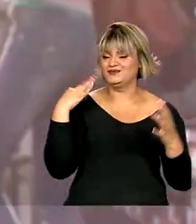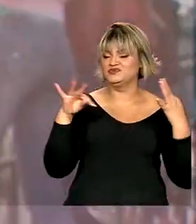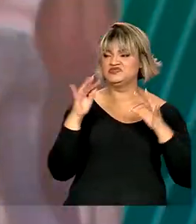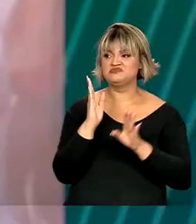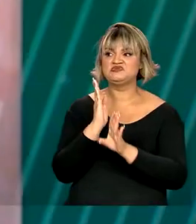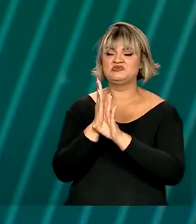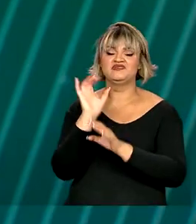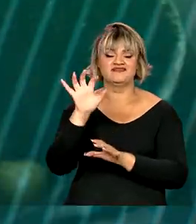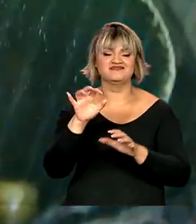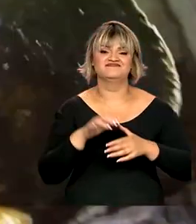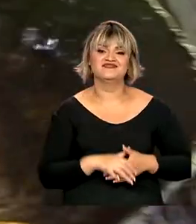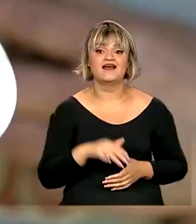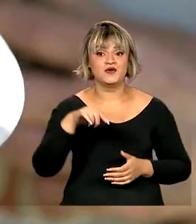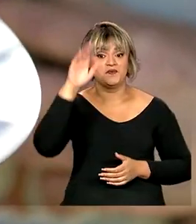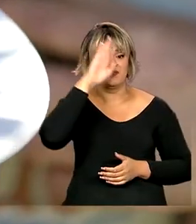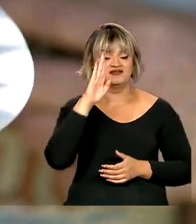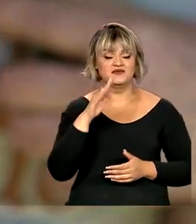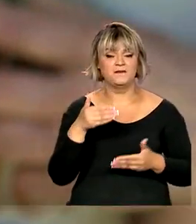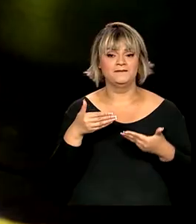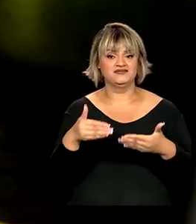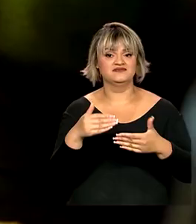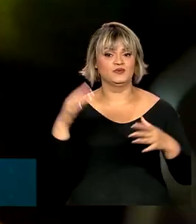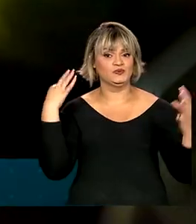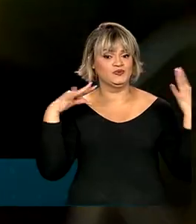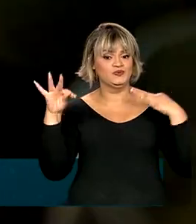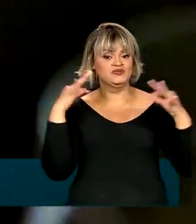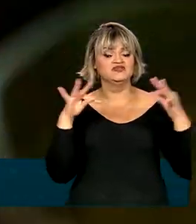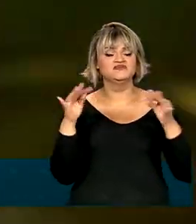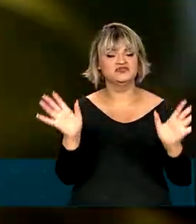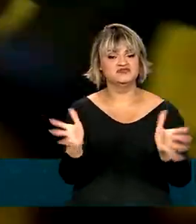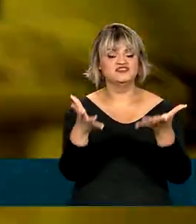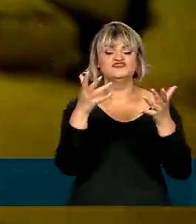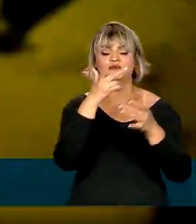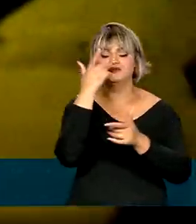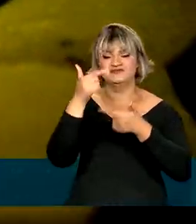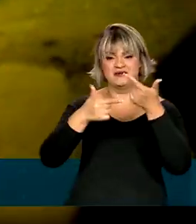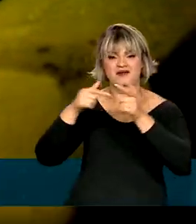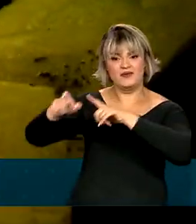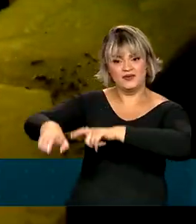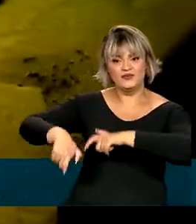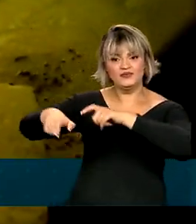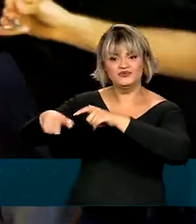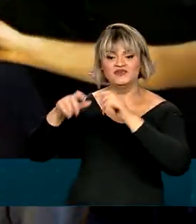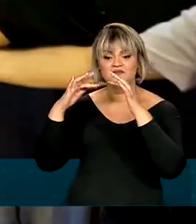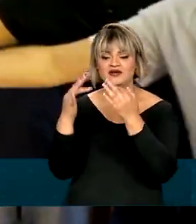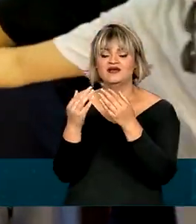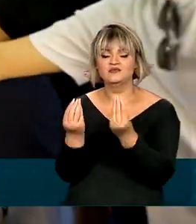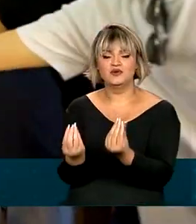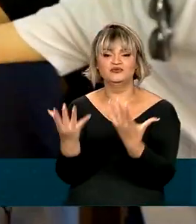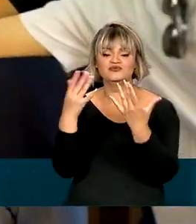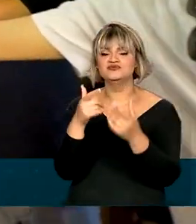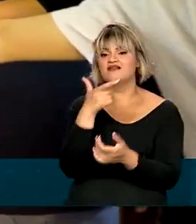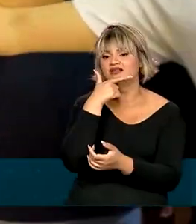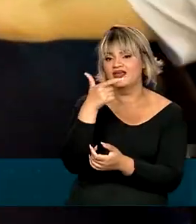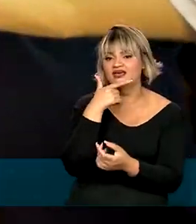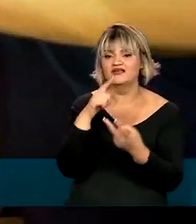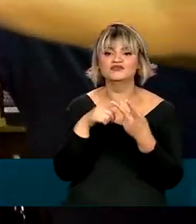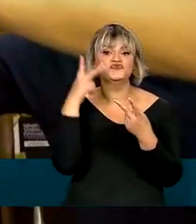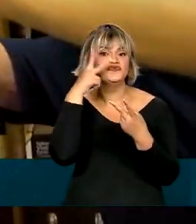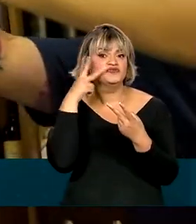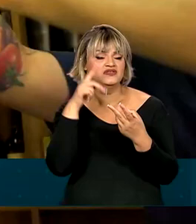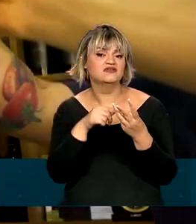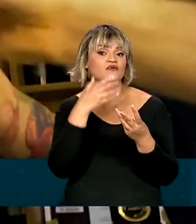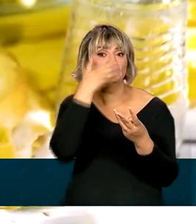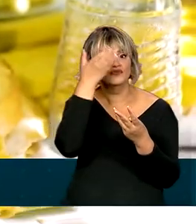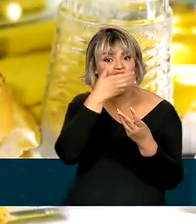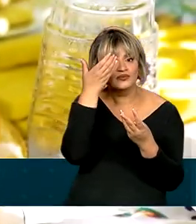aqui no Brasil o Ministério do Turismo apoia agricultoras familiares que produzem por exemplo Queijos Vinhos e